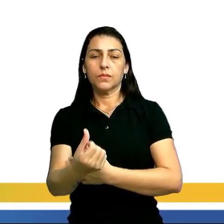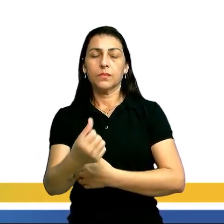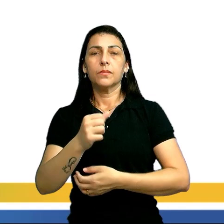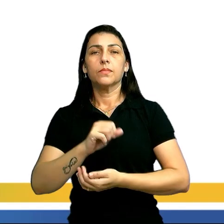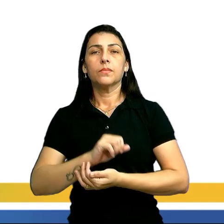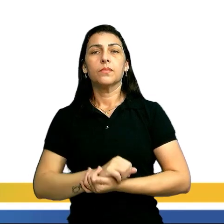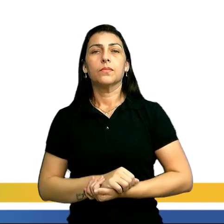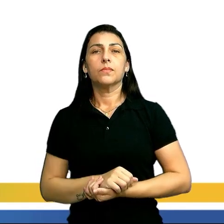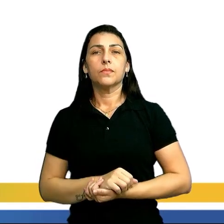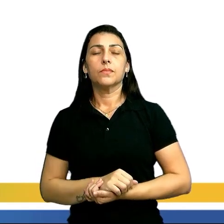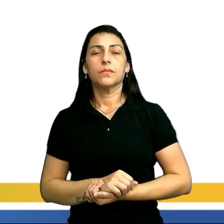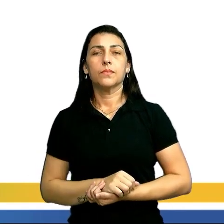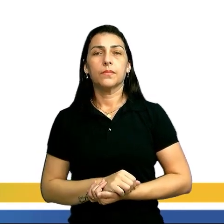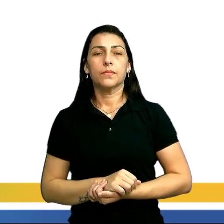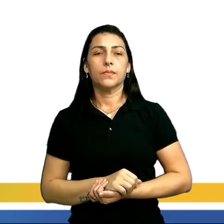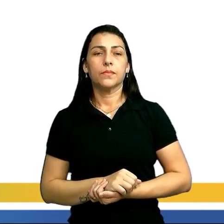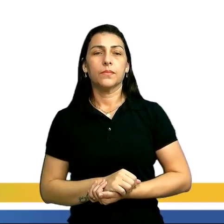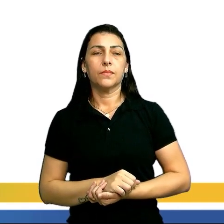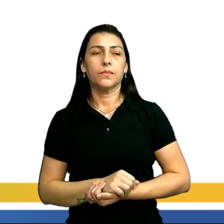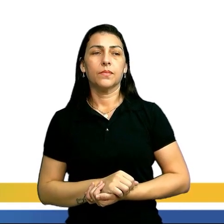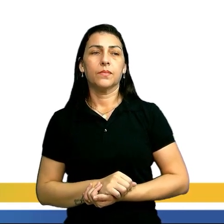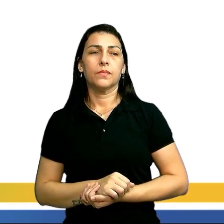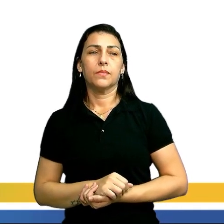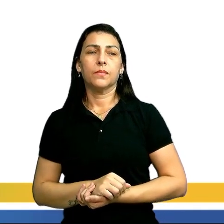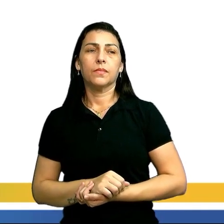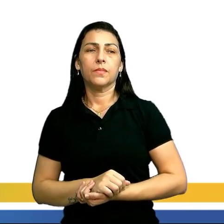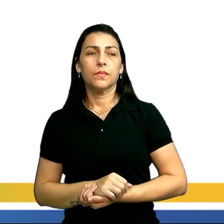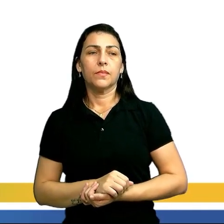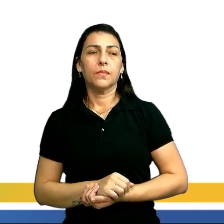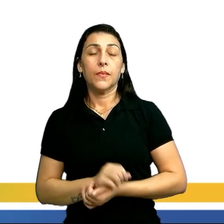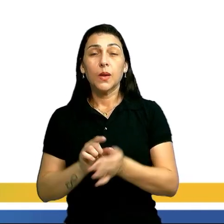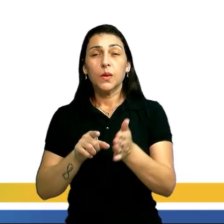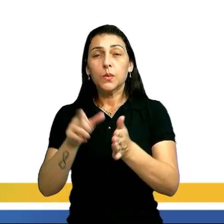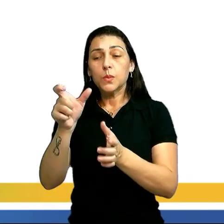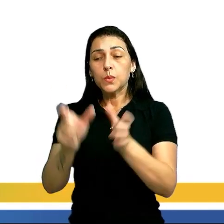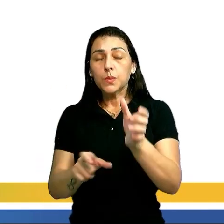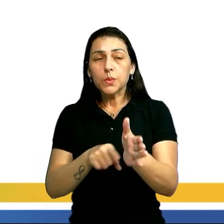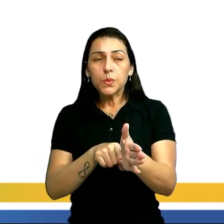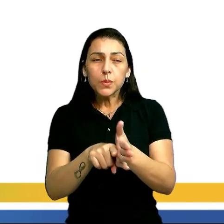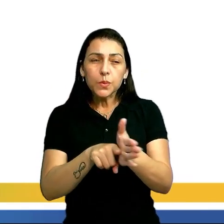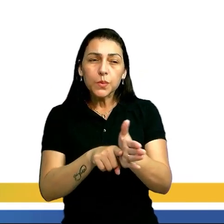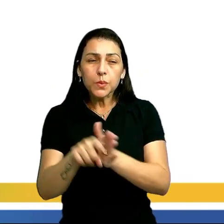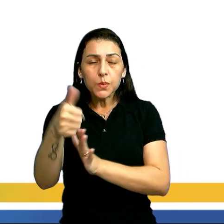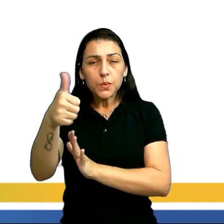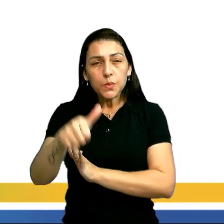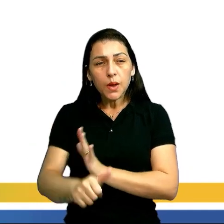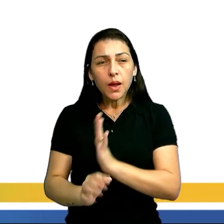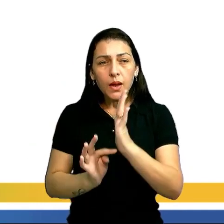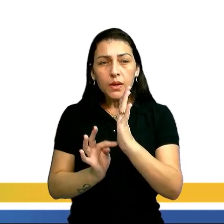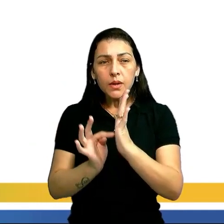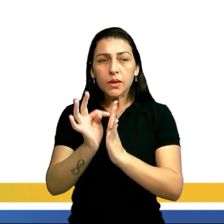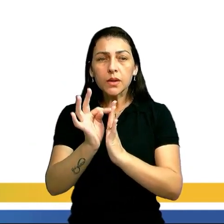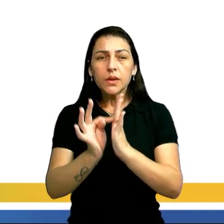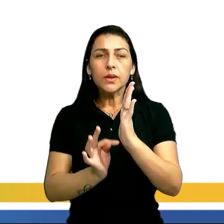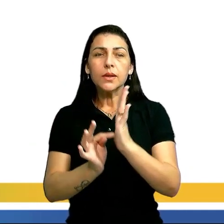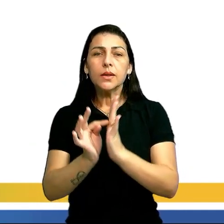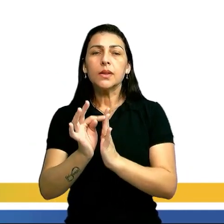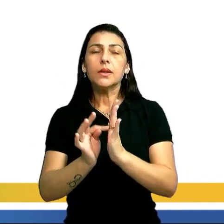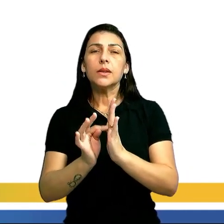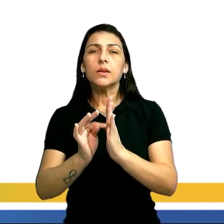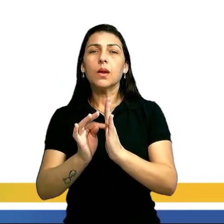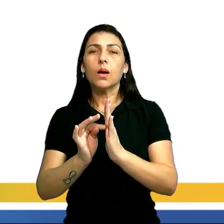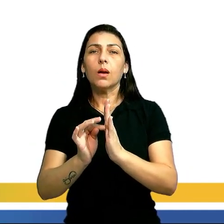Enem, na página 96. A questão diz o seguinte: cientistas analisam